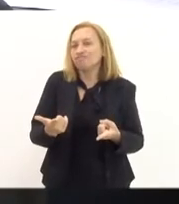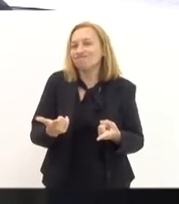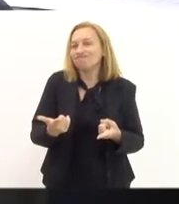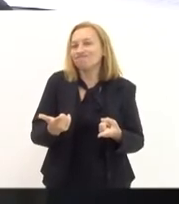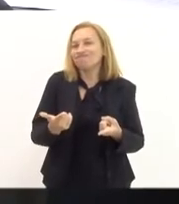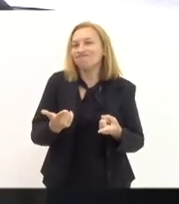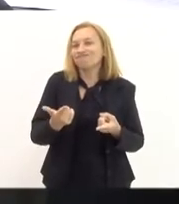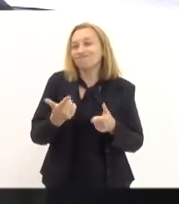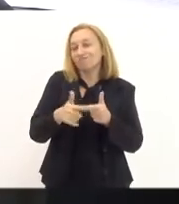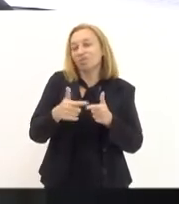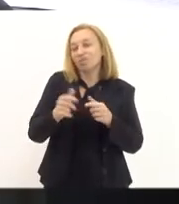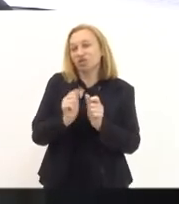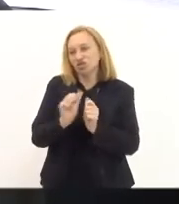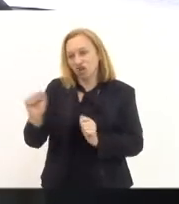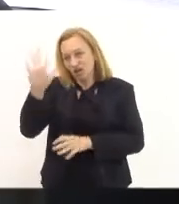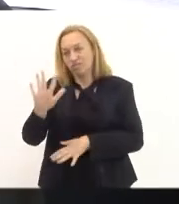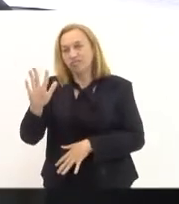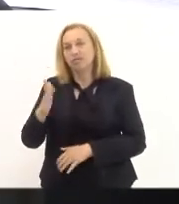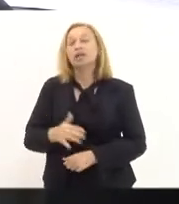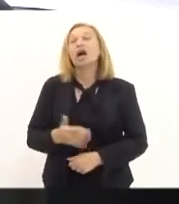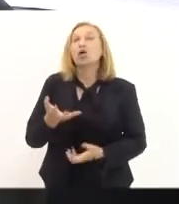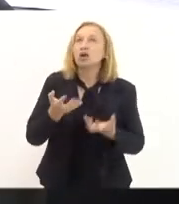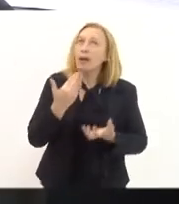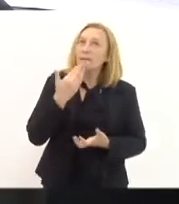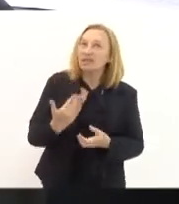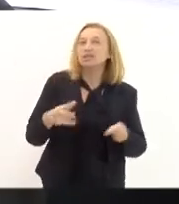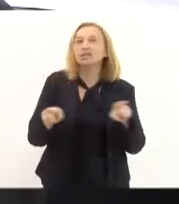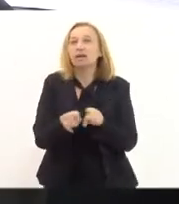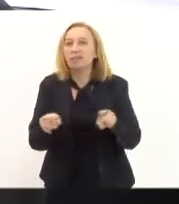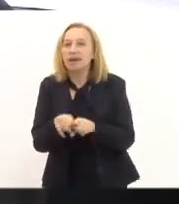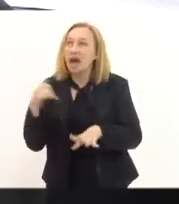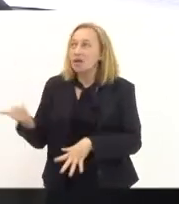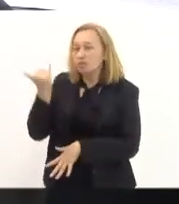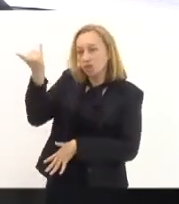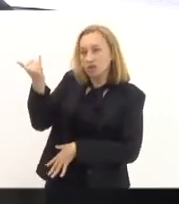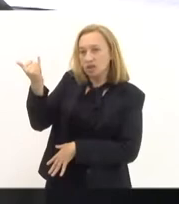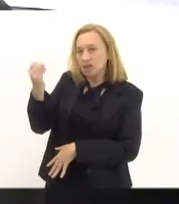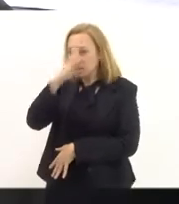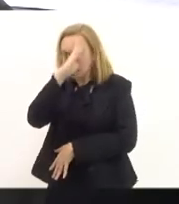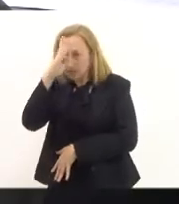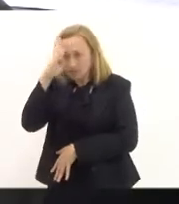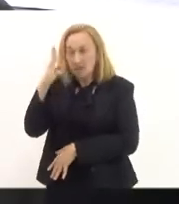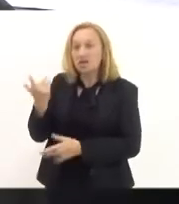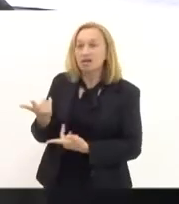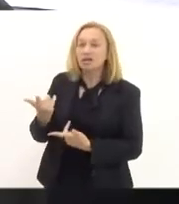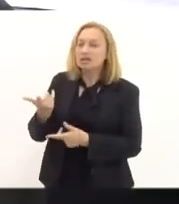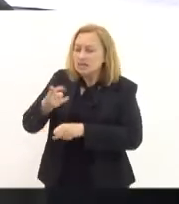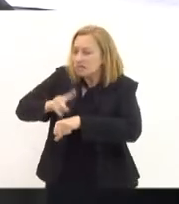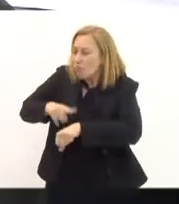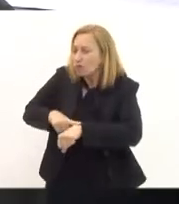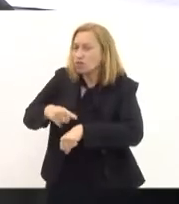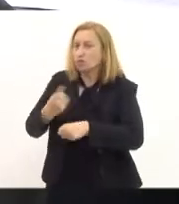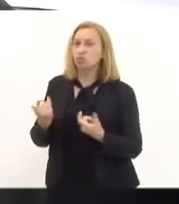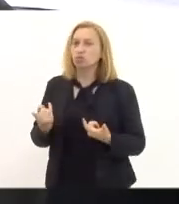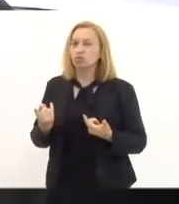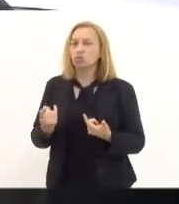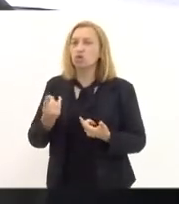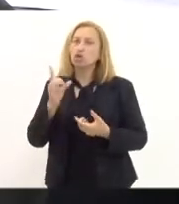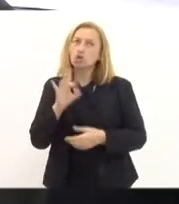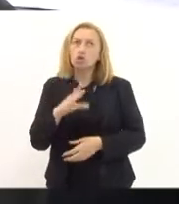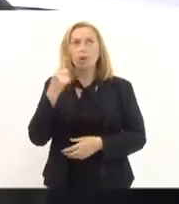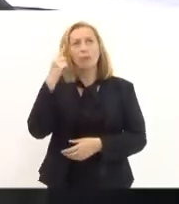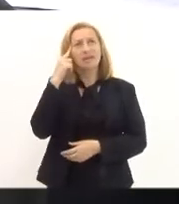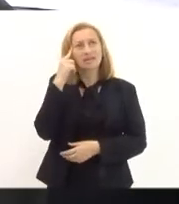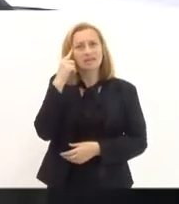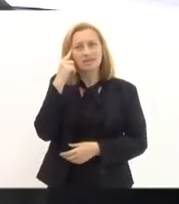Então eu queria sugerir também que a importância das academias nesse momento só veio meu só me vem